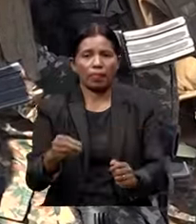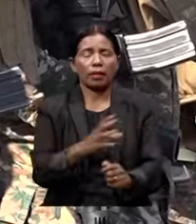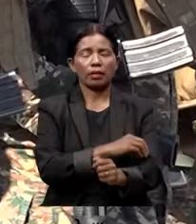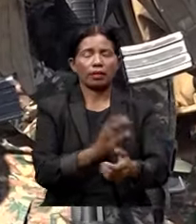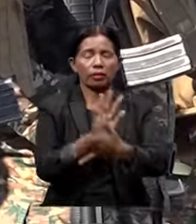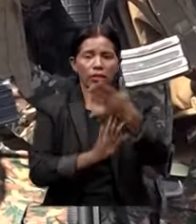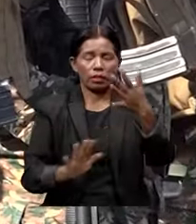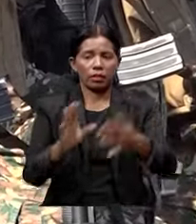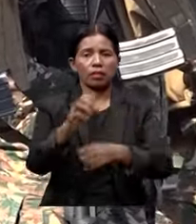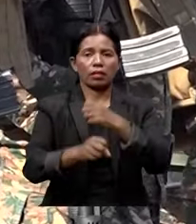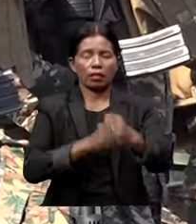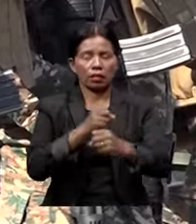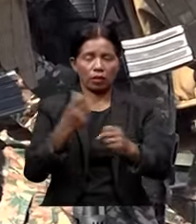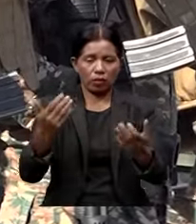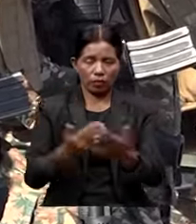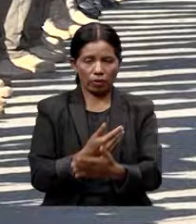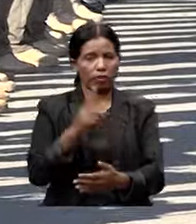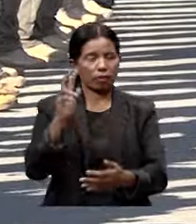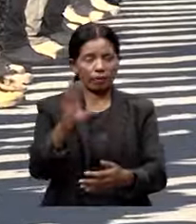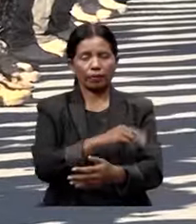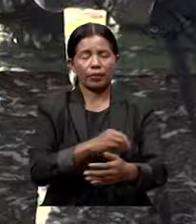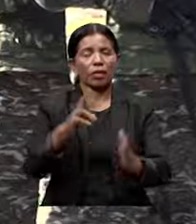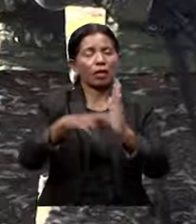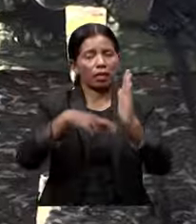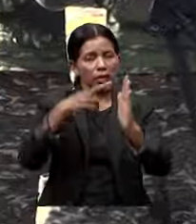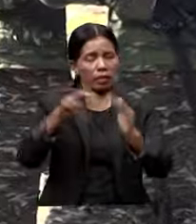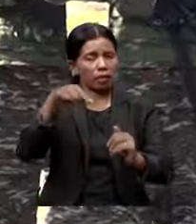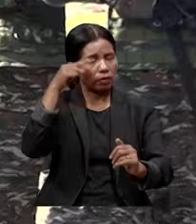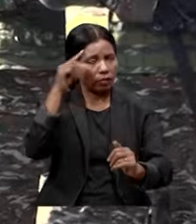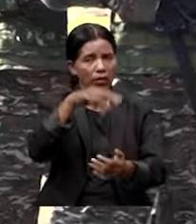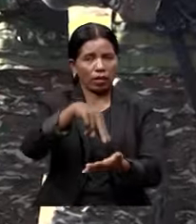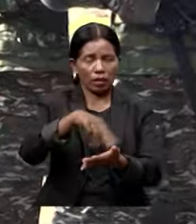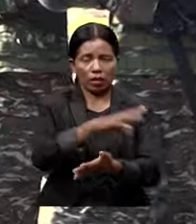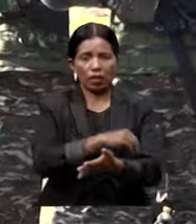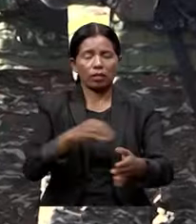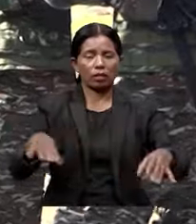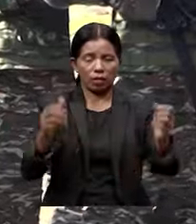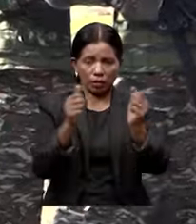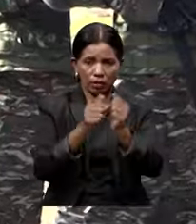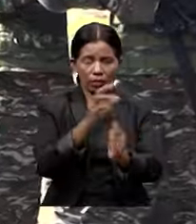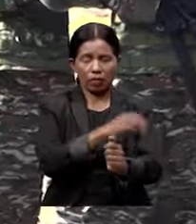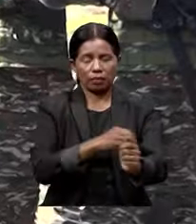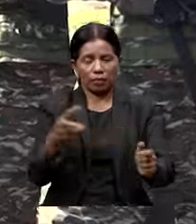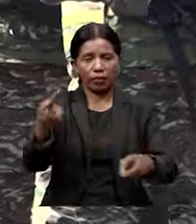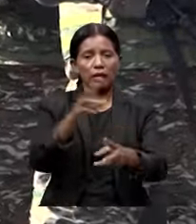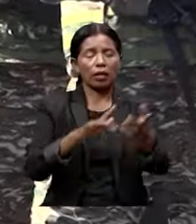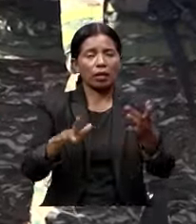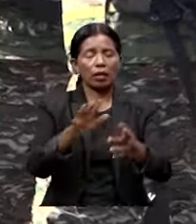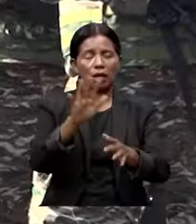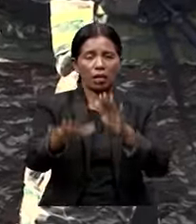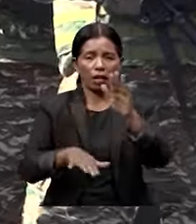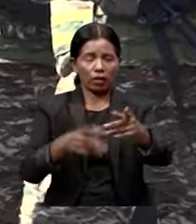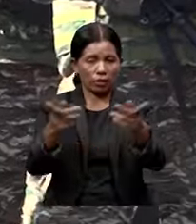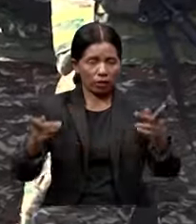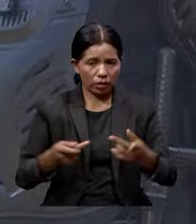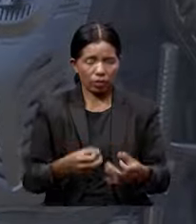festeza natal no Tinanfongnian. Resolução governo ne estabelece operação patrulhamento no vigilância e afato insensível